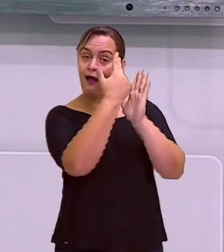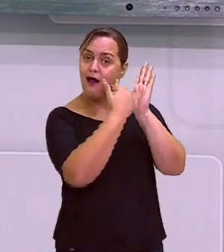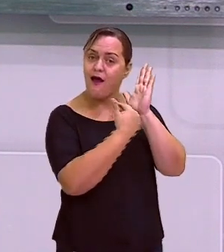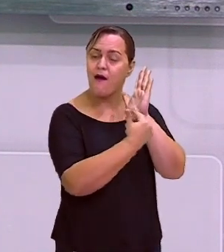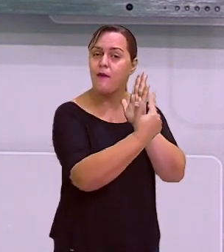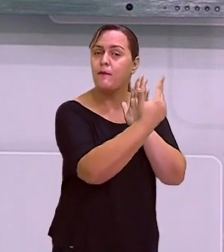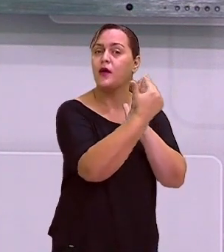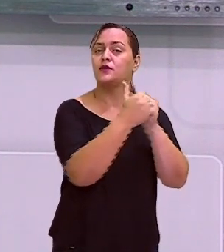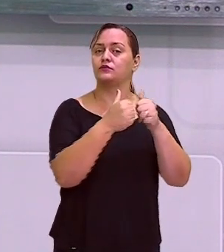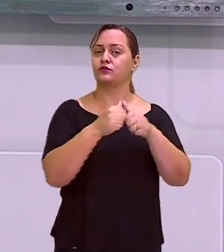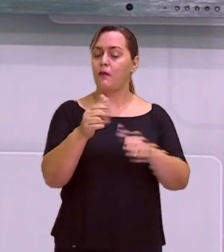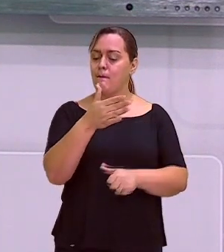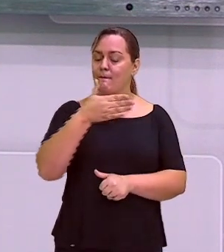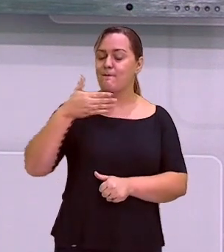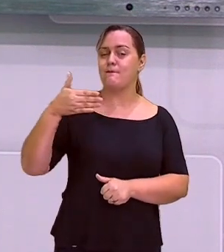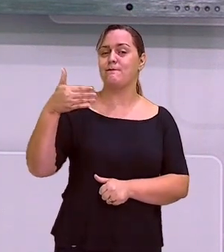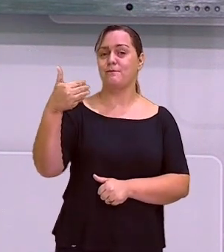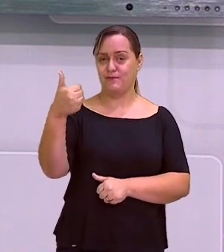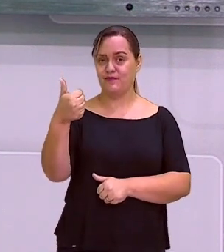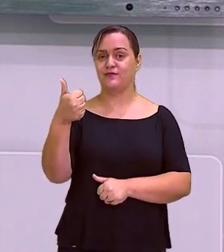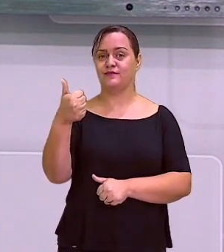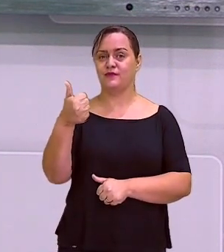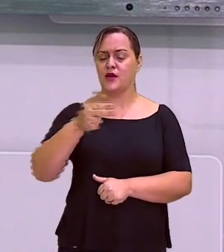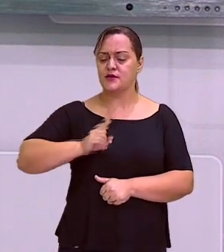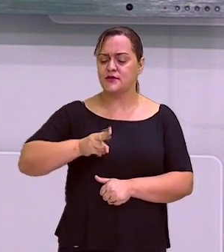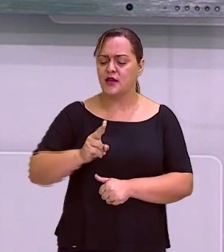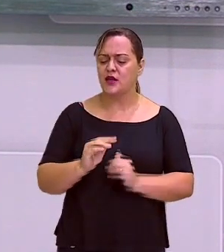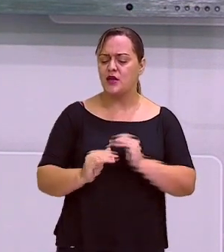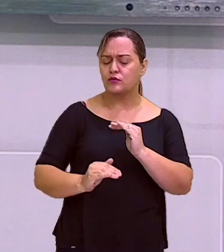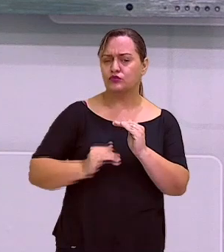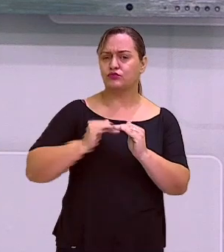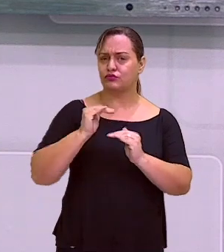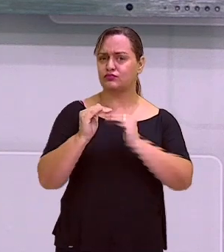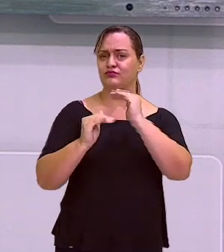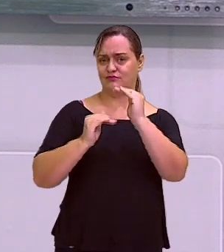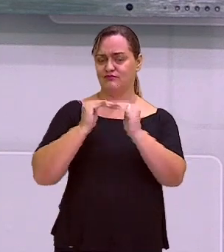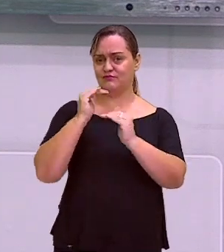perto daquilo que se esperava. Estava sendo impactante, real.